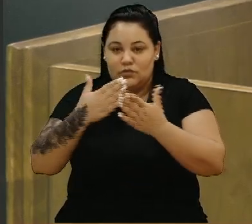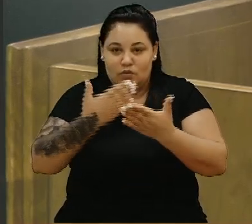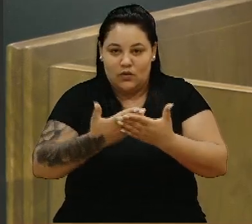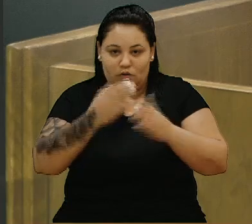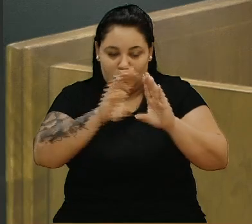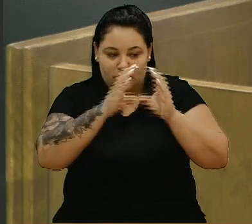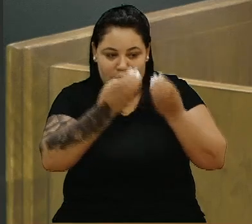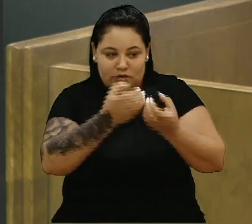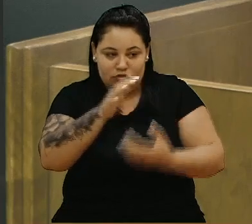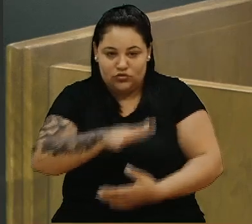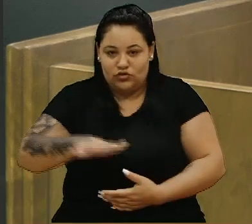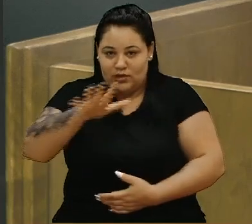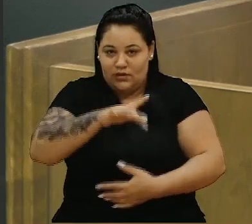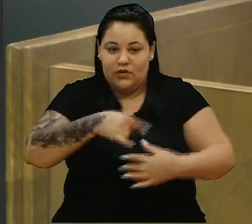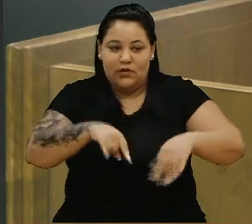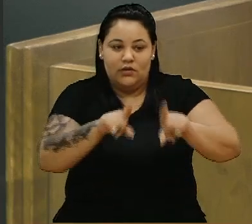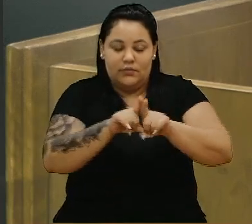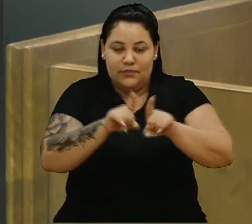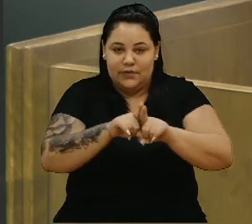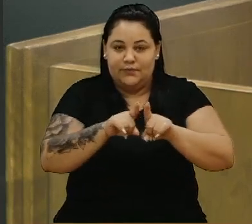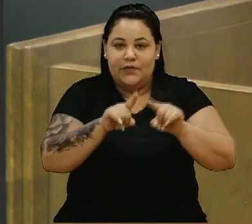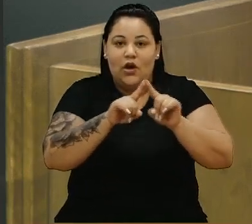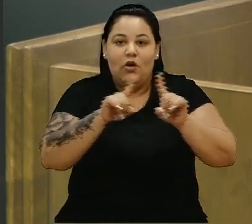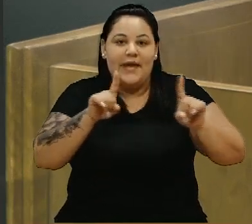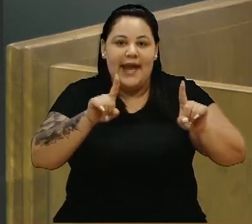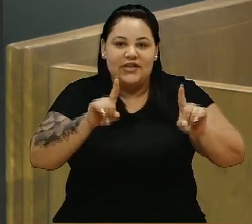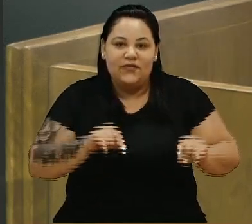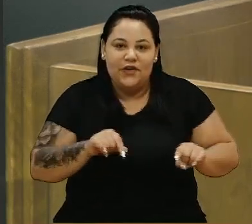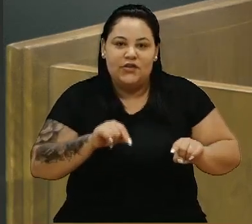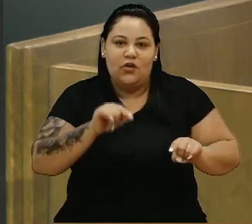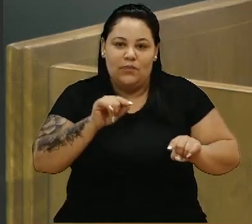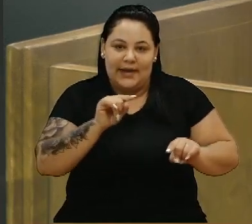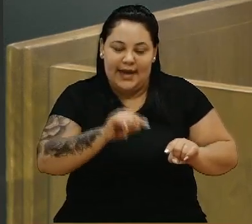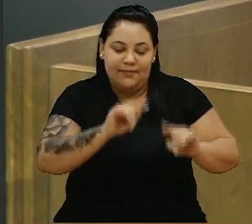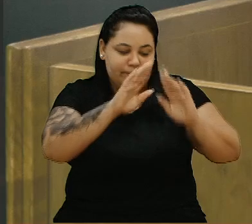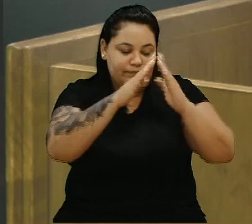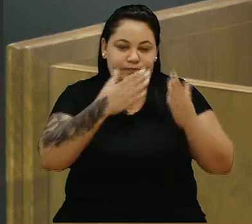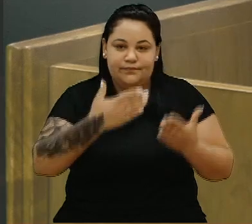todo, as funcionárias das escolas,